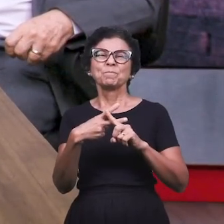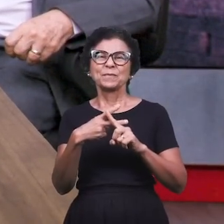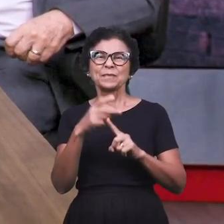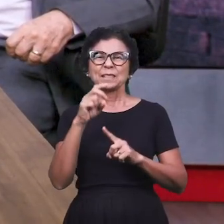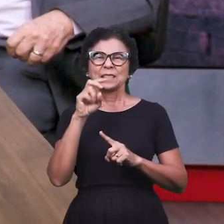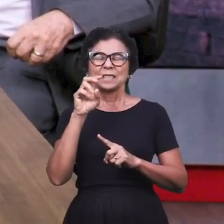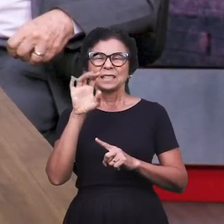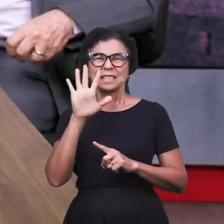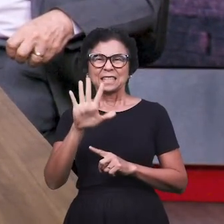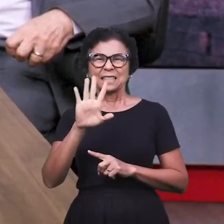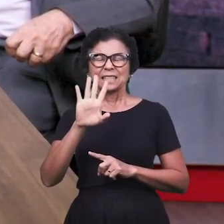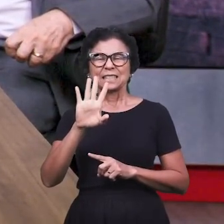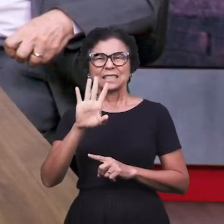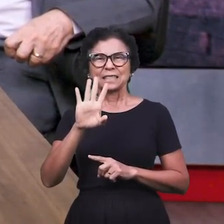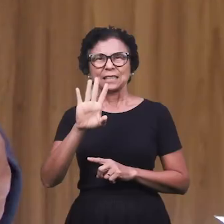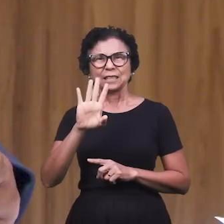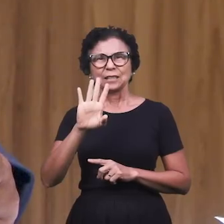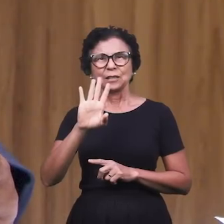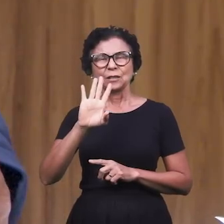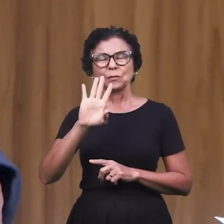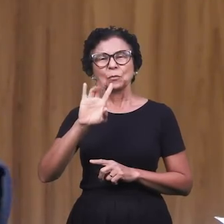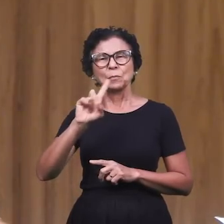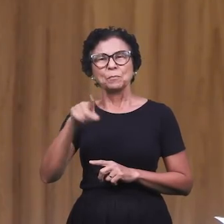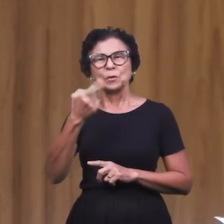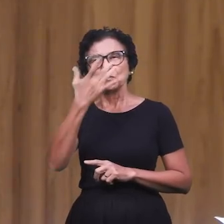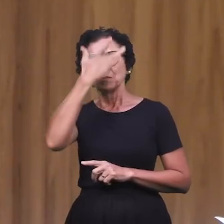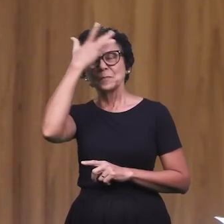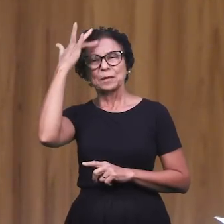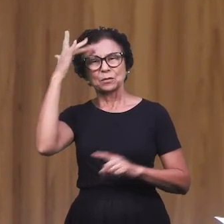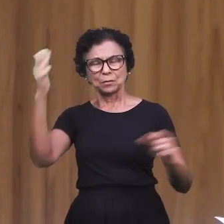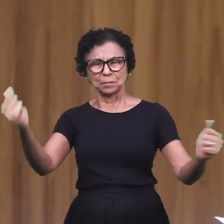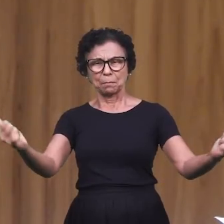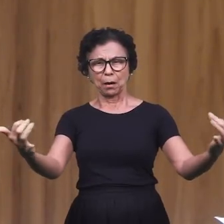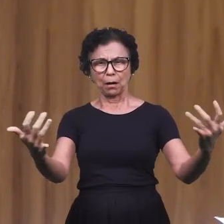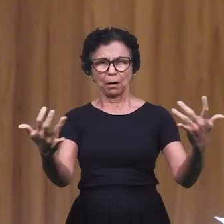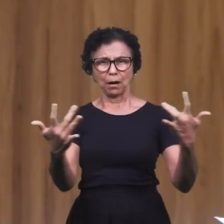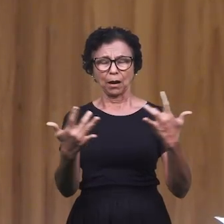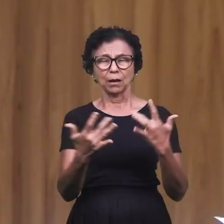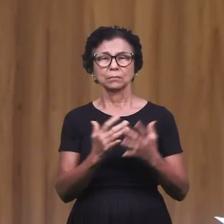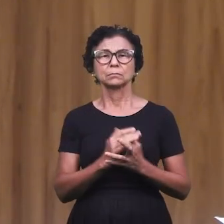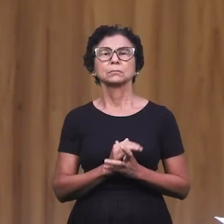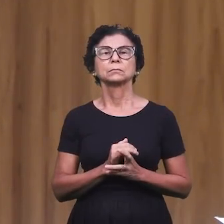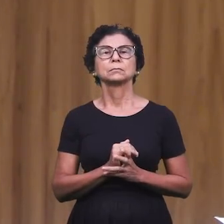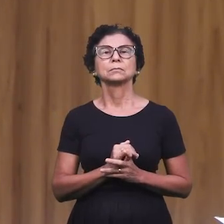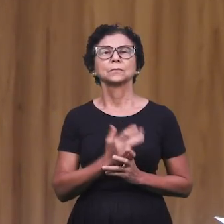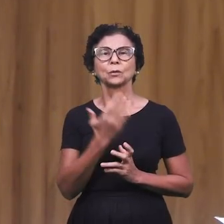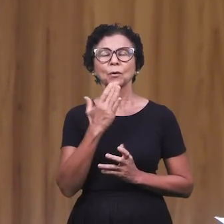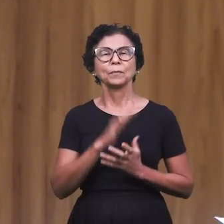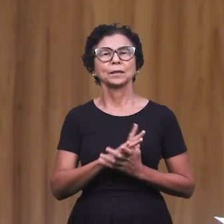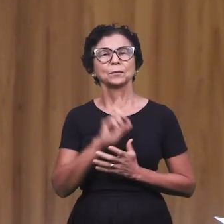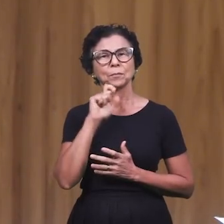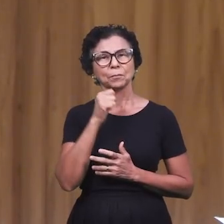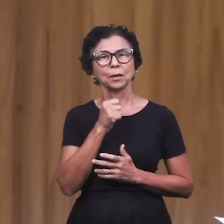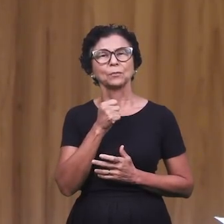você vê um detalhe, né? 5.000 pessoas comeram o pão da multiplicação. Agora, desses 5.000, quantos ficaram com Jesus